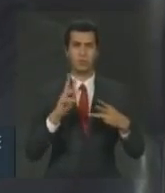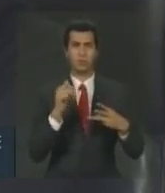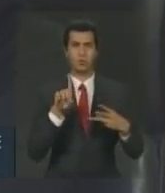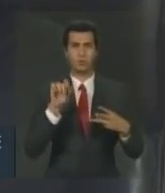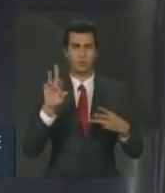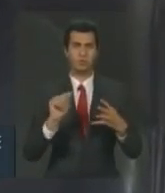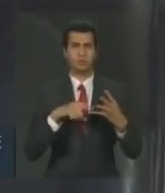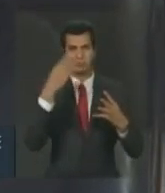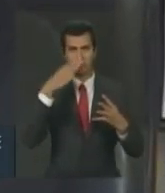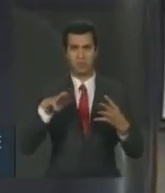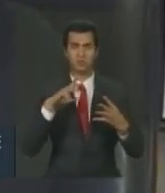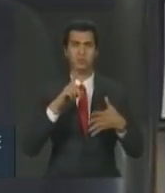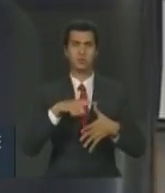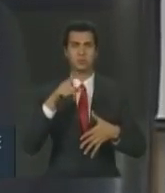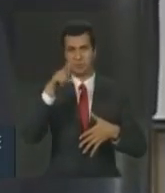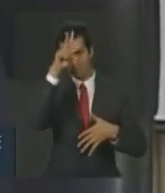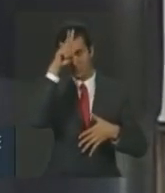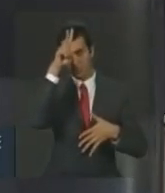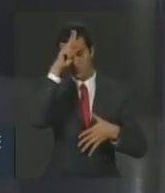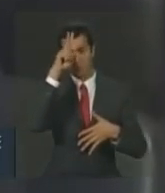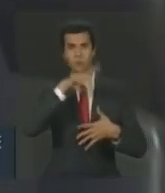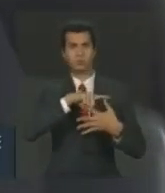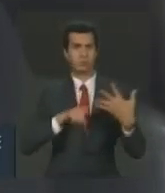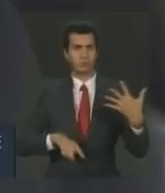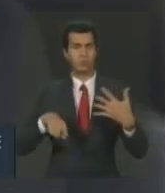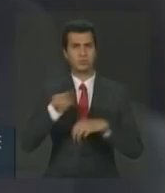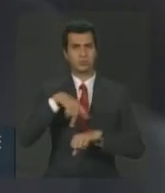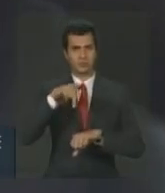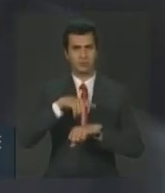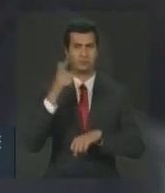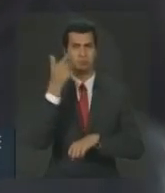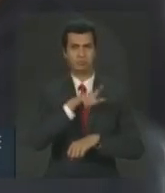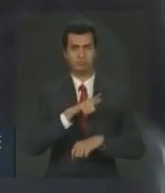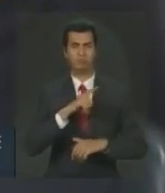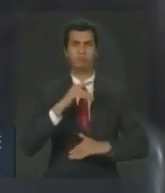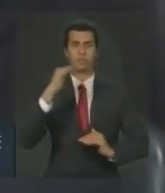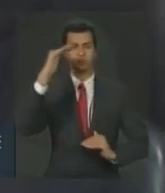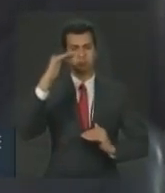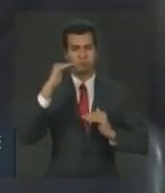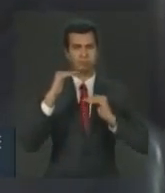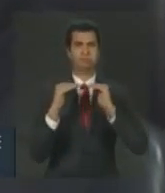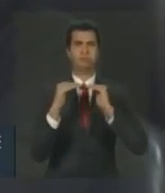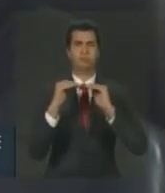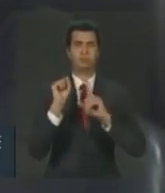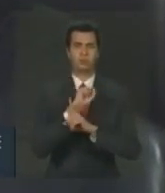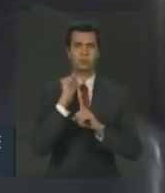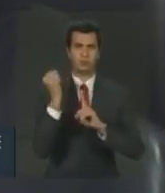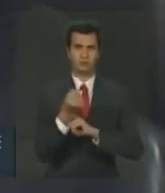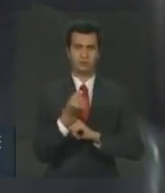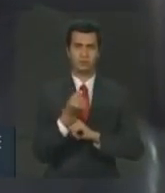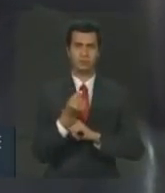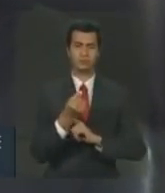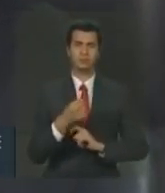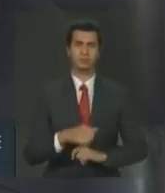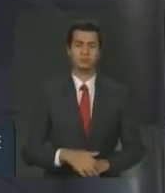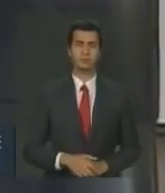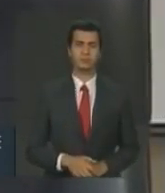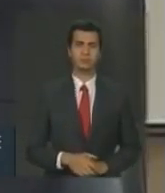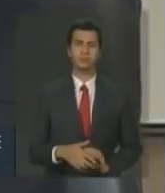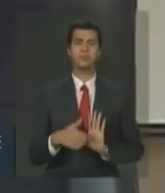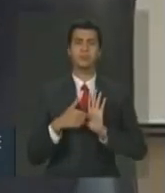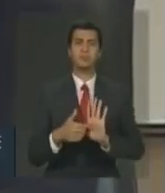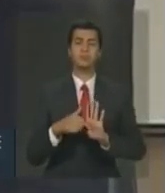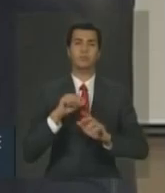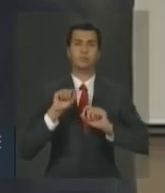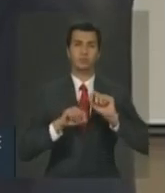México e Peru, portanto, sendo citado também como um dos países que inverte a curva, né, mostrando aí